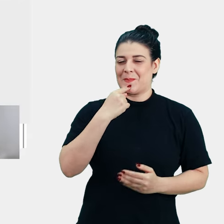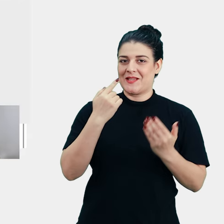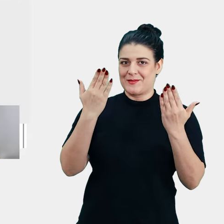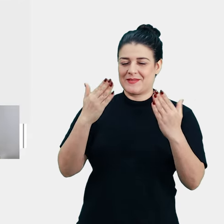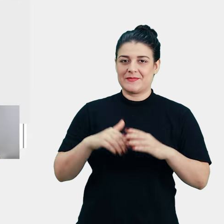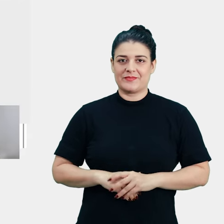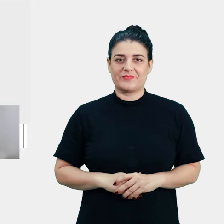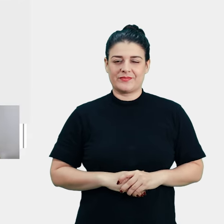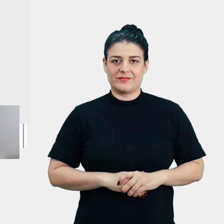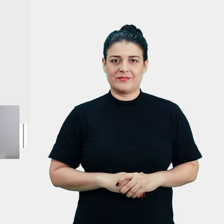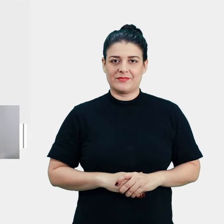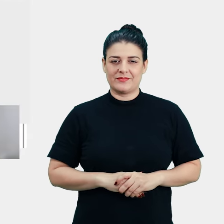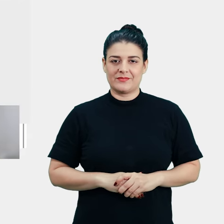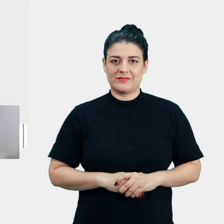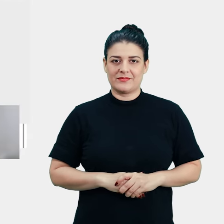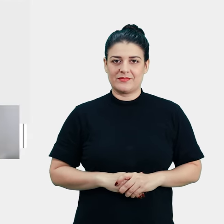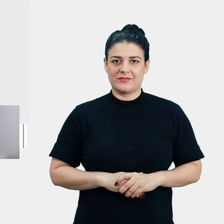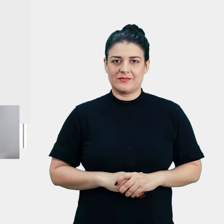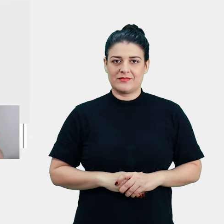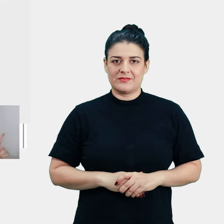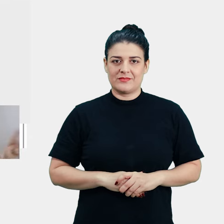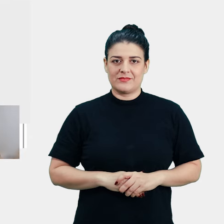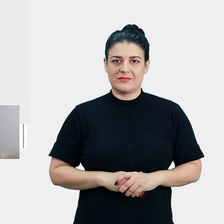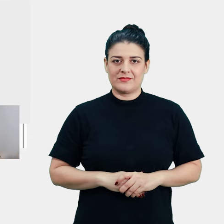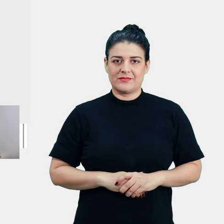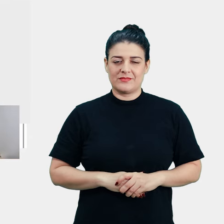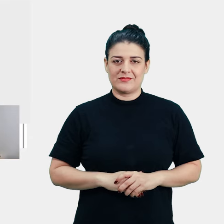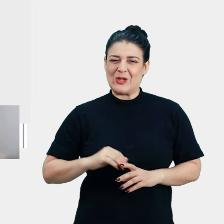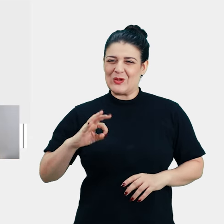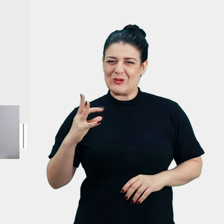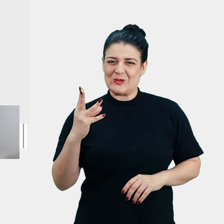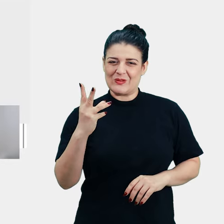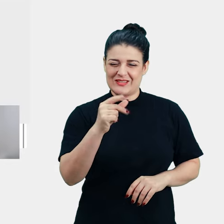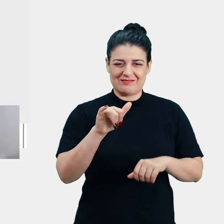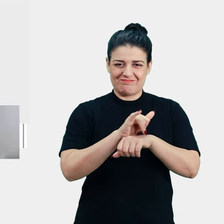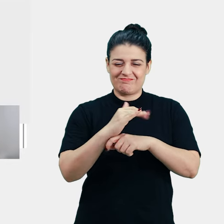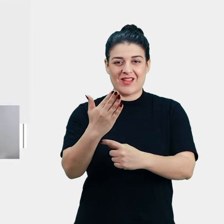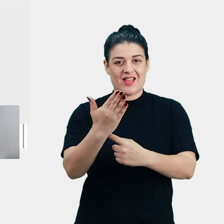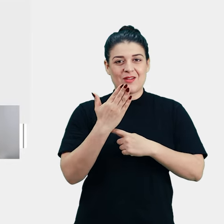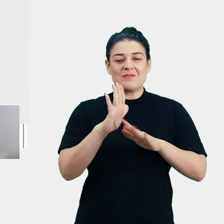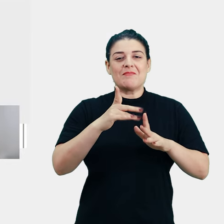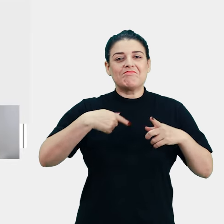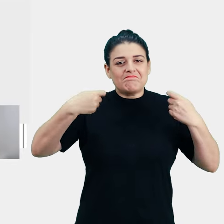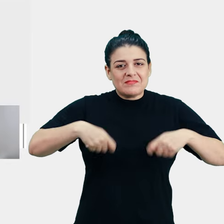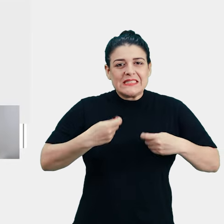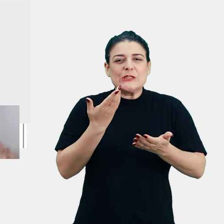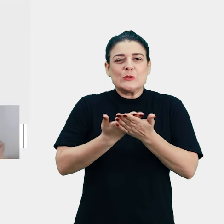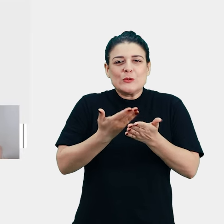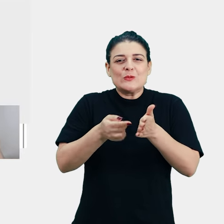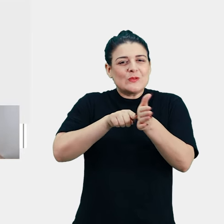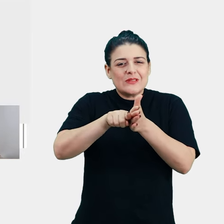tá ok? Então, essas ferramentas, elas nos auxiliam, mas a gente precisa estudar a